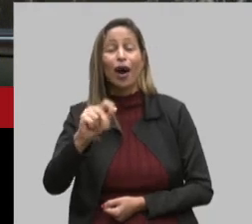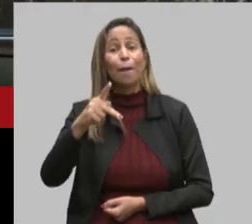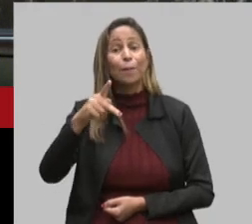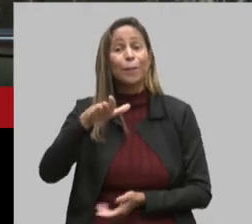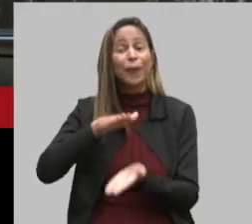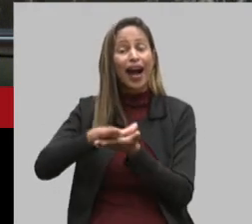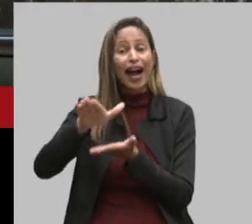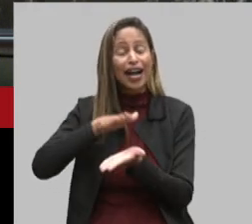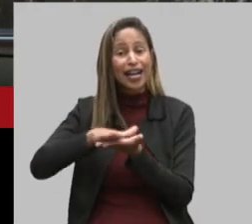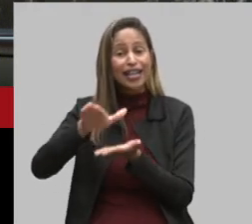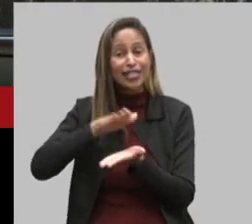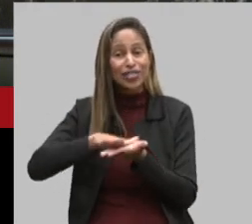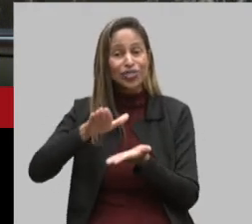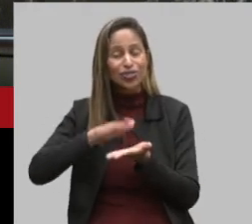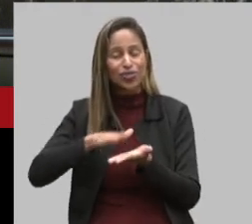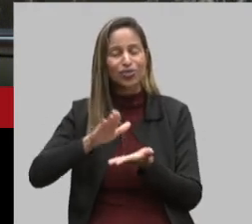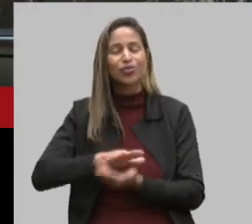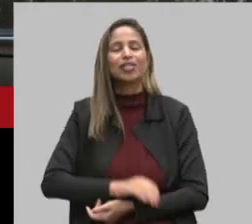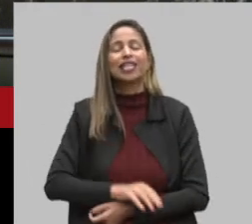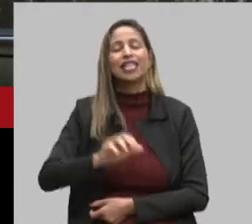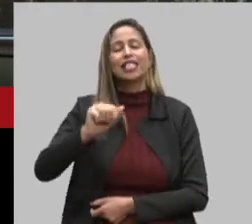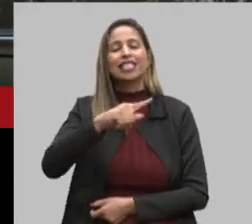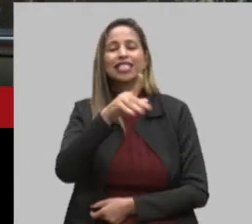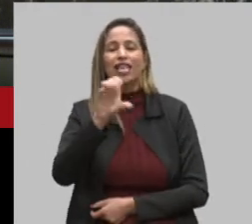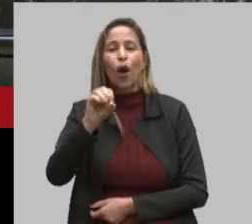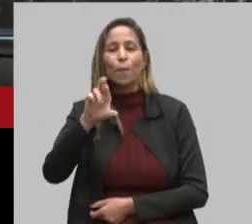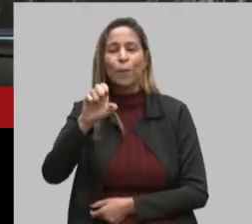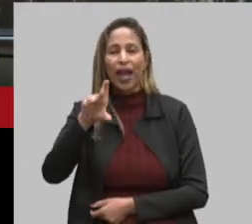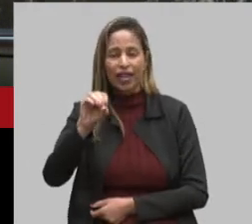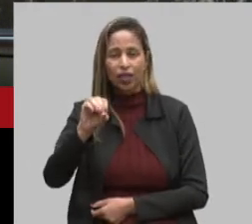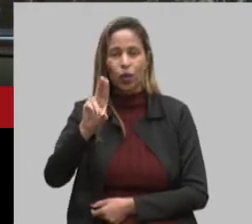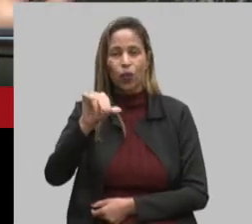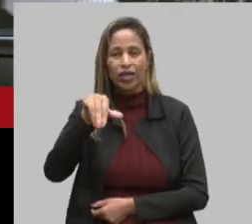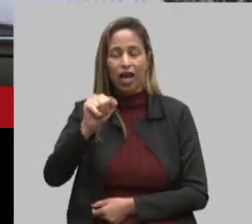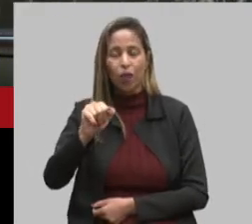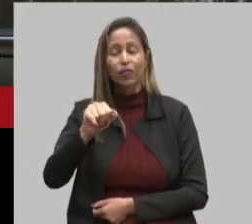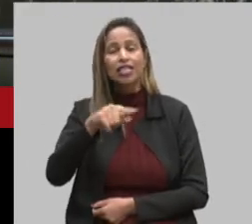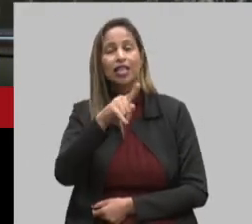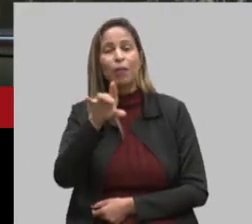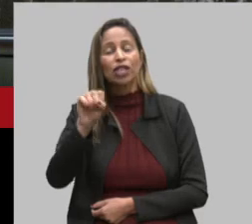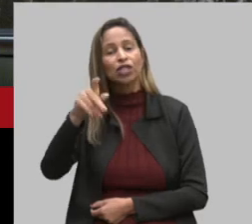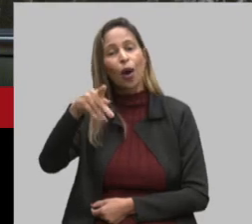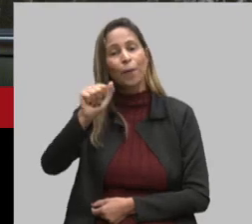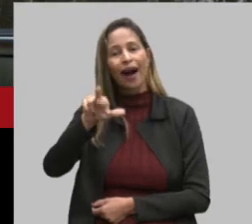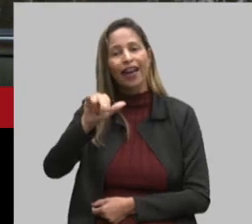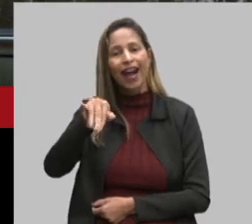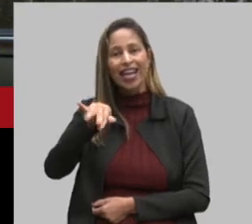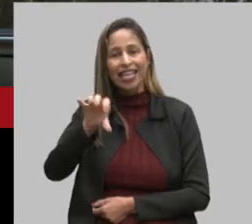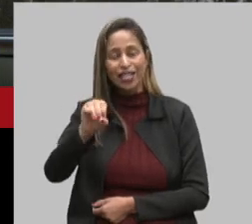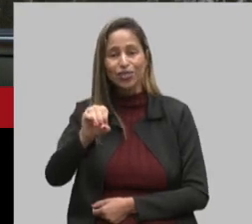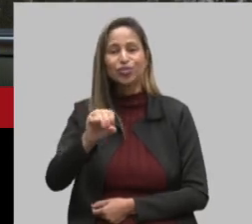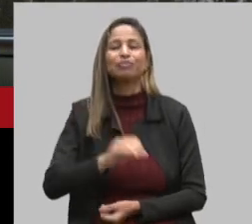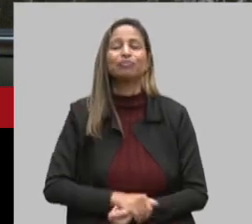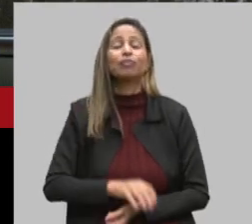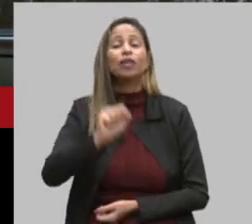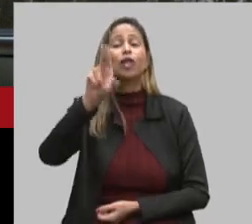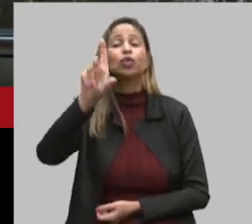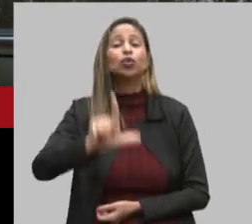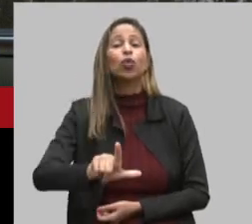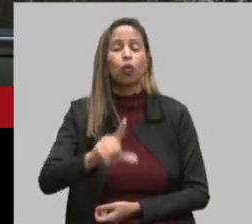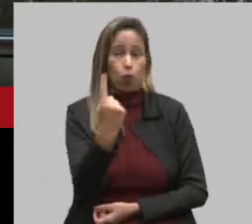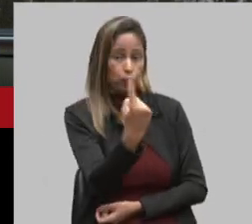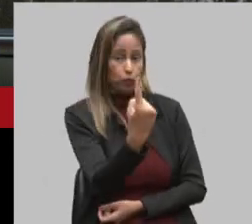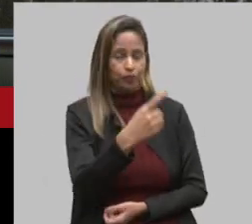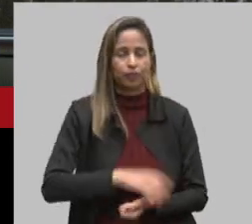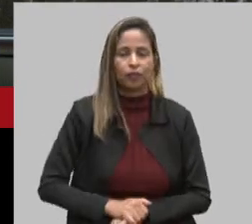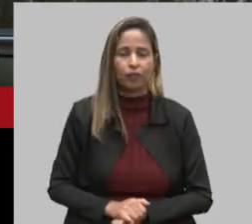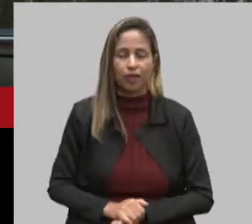São Pedro da União e São Sebastião do Paraíso Vamos pro Polo Sul um